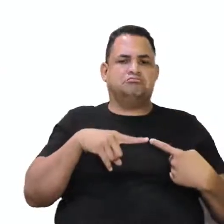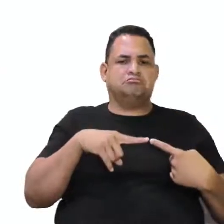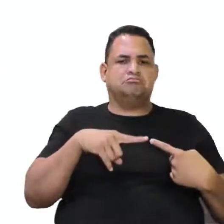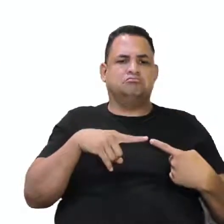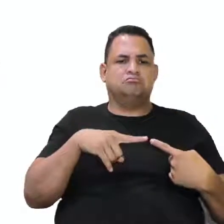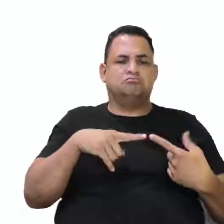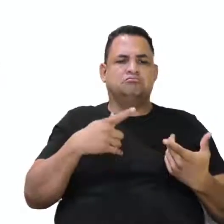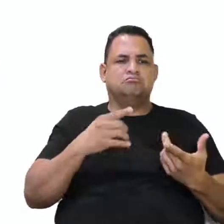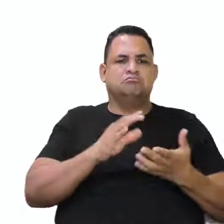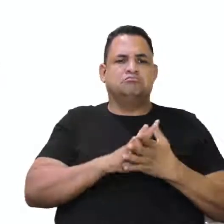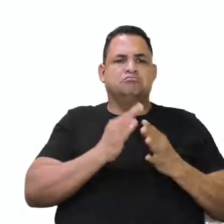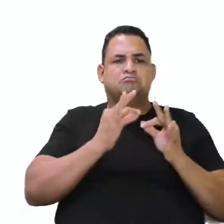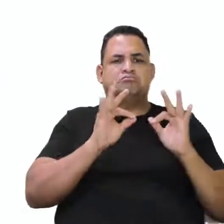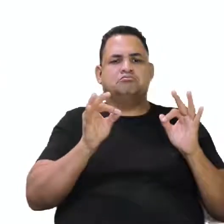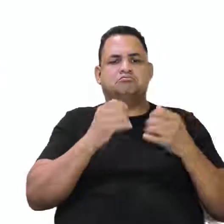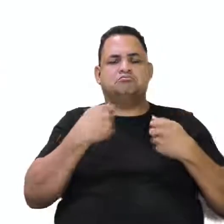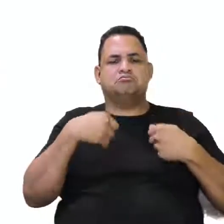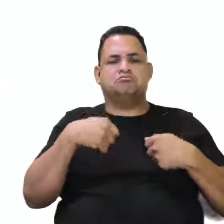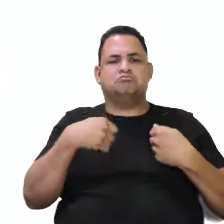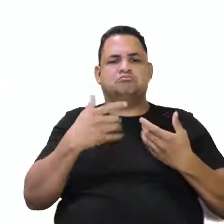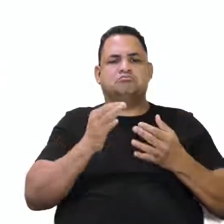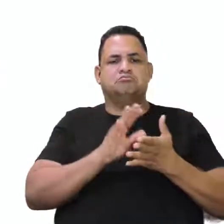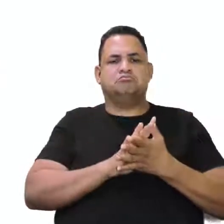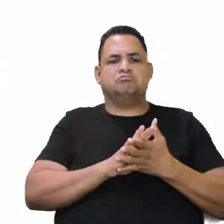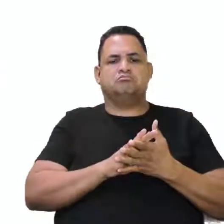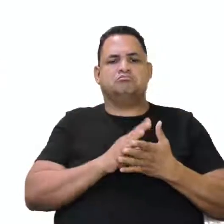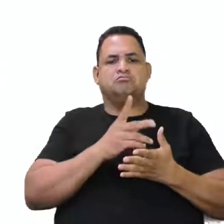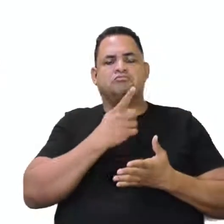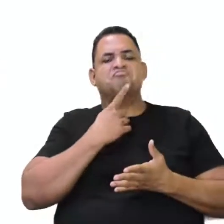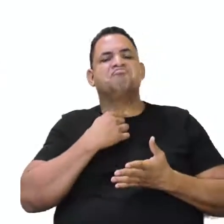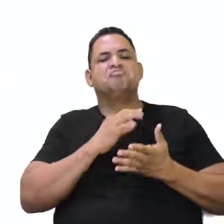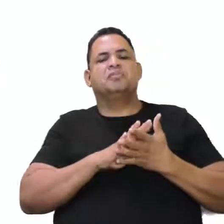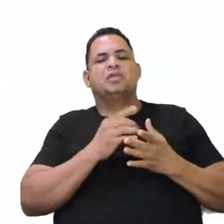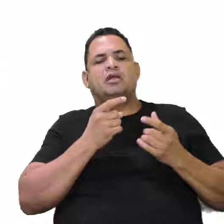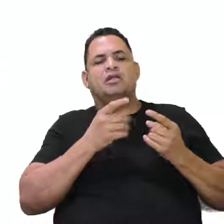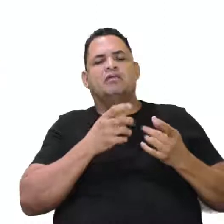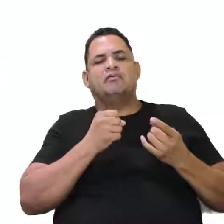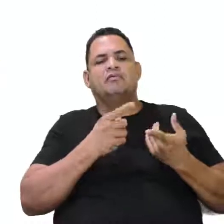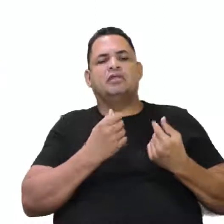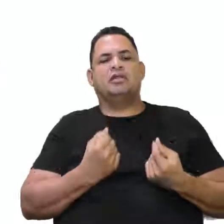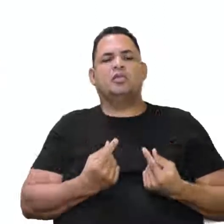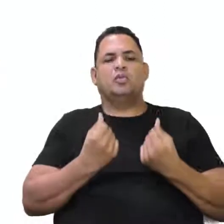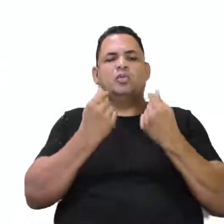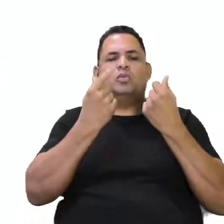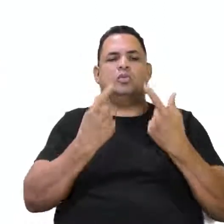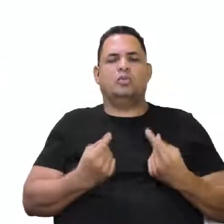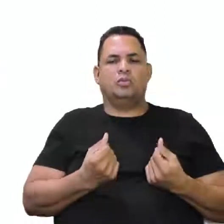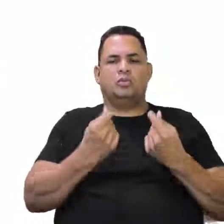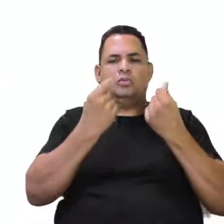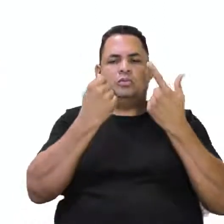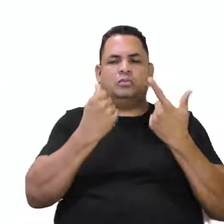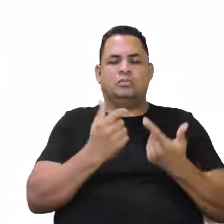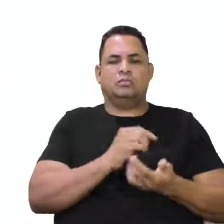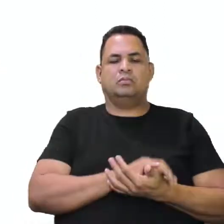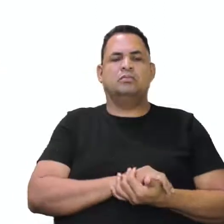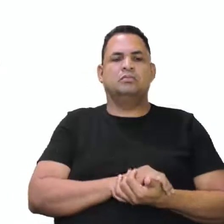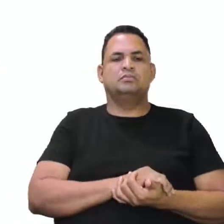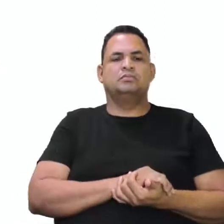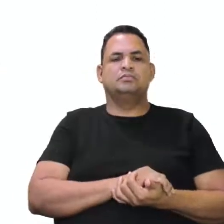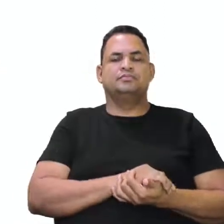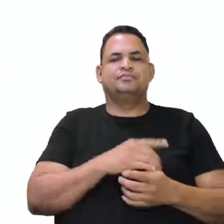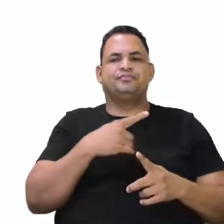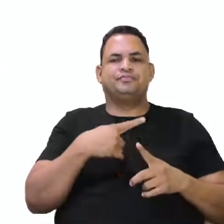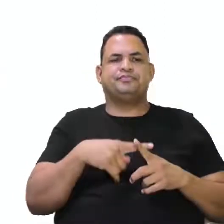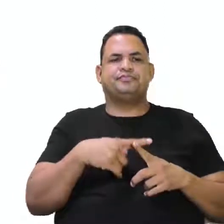e simplesmente com a necessidade e vontade de comercializar, ganhar, lucrar, lucro. Por que